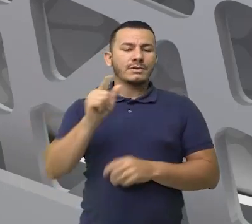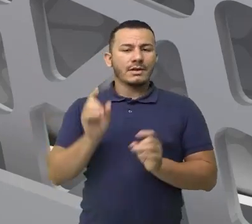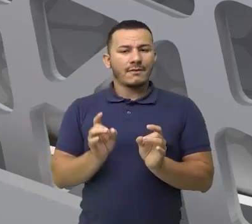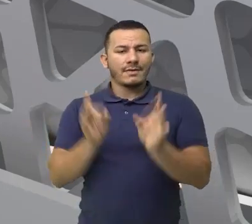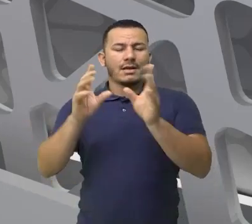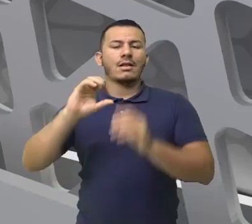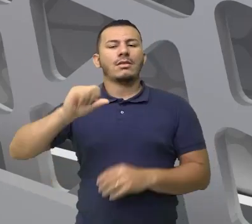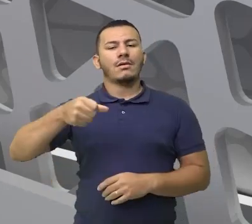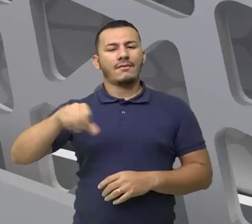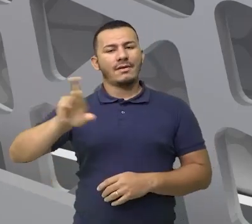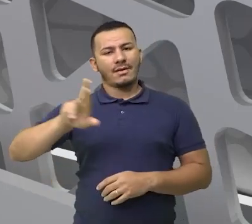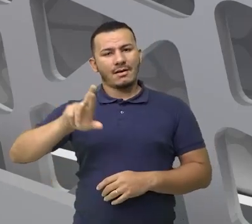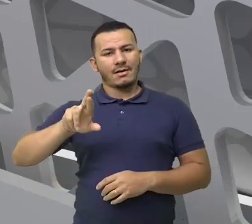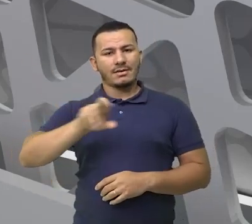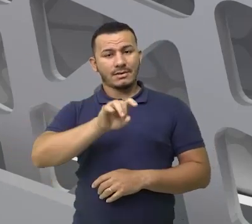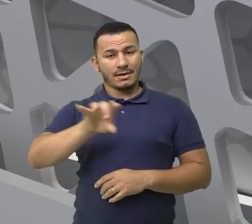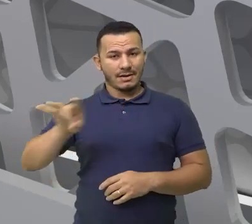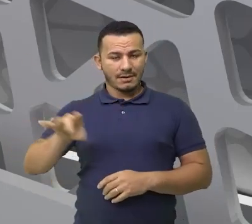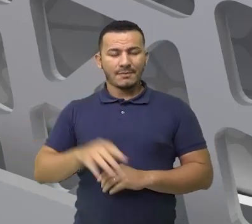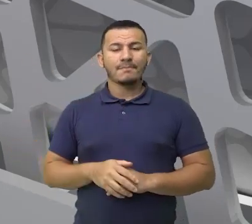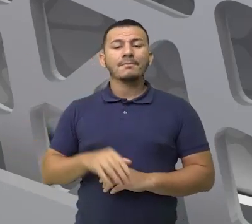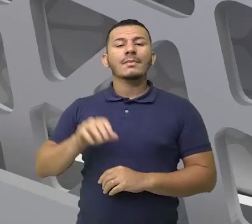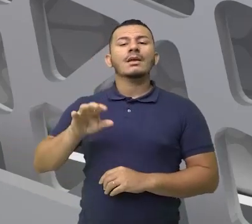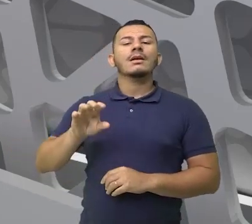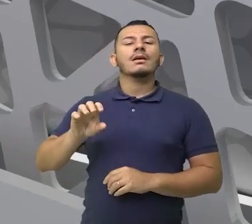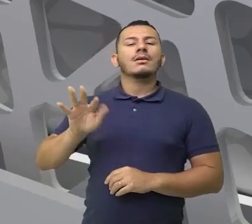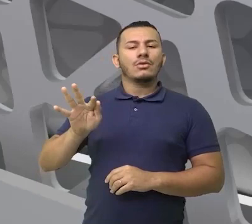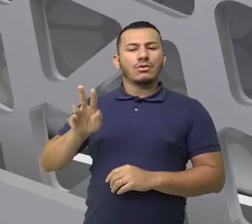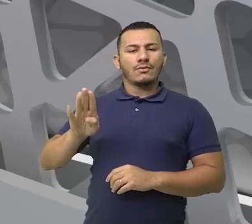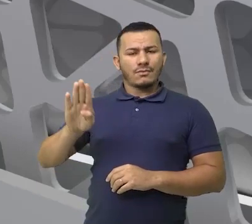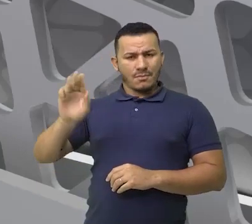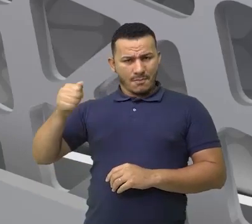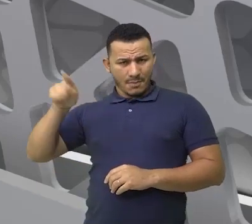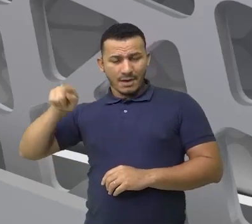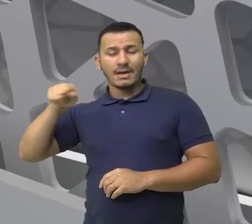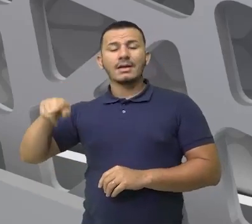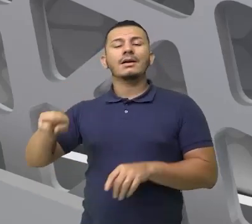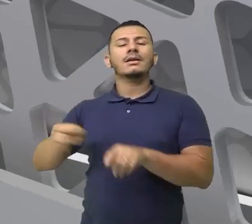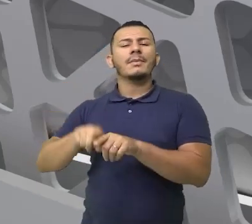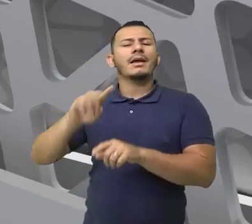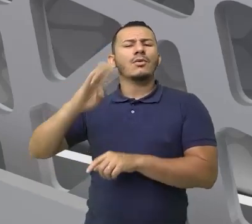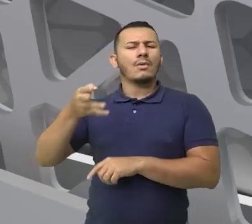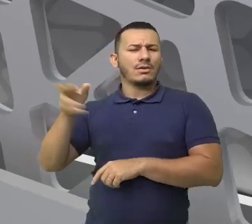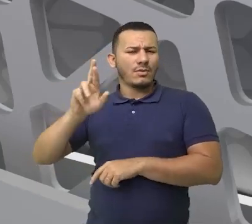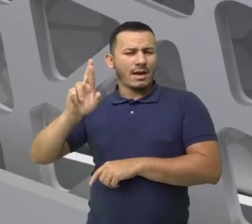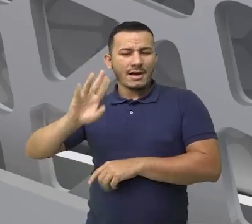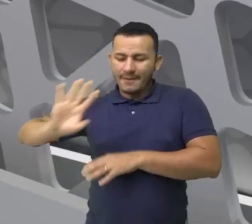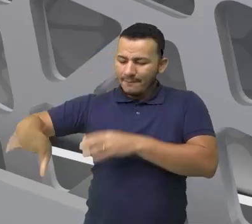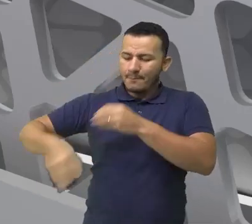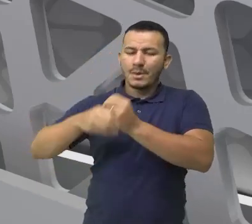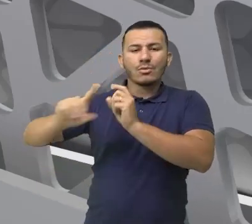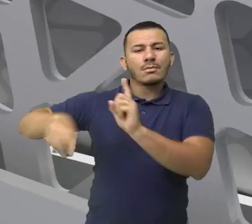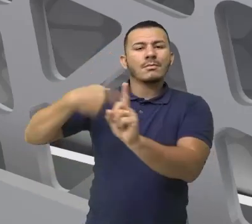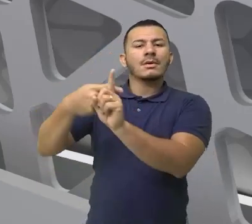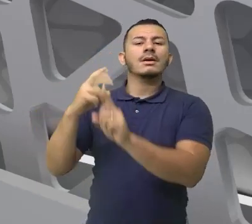vendido por R$9, né? E o de fubá, né, foi vendido, então, ele custava R$4, foi acrescido